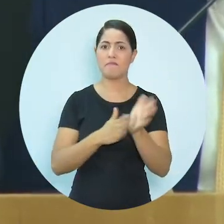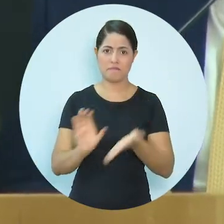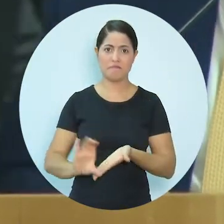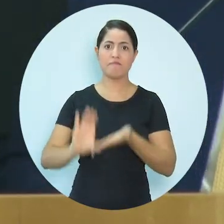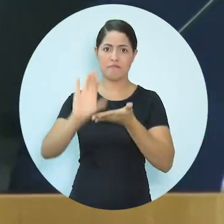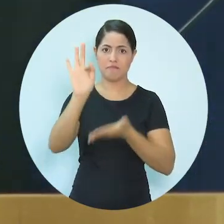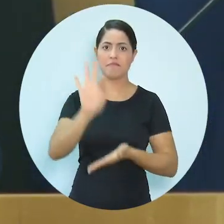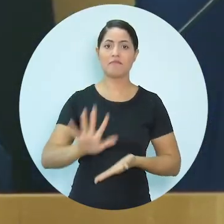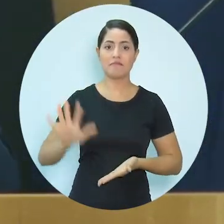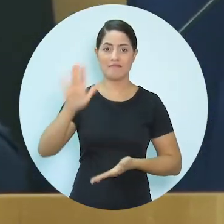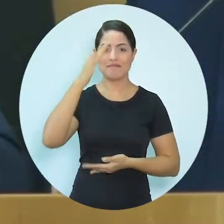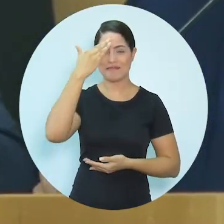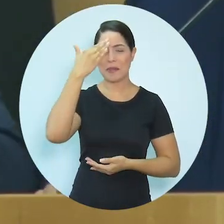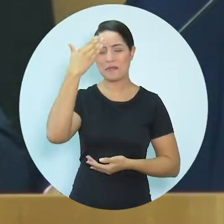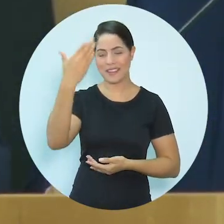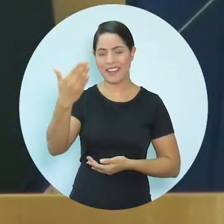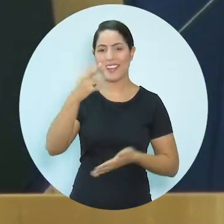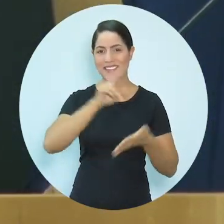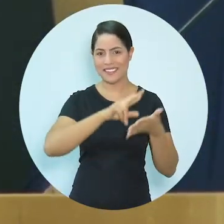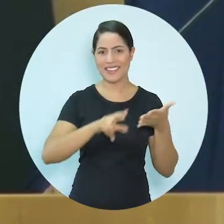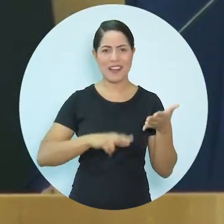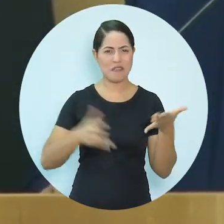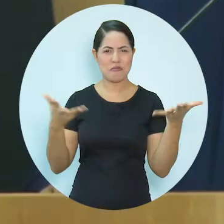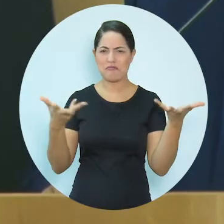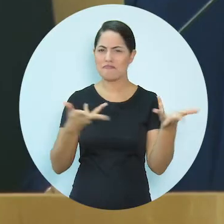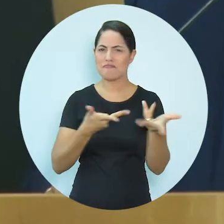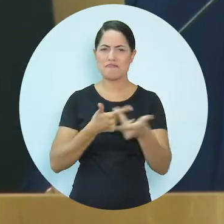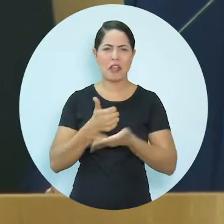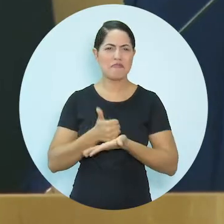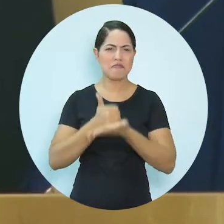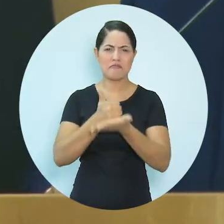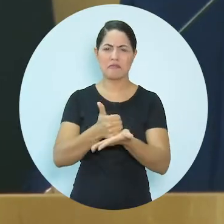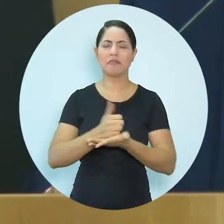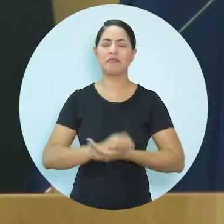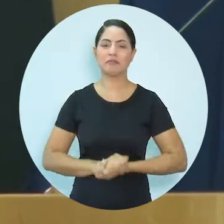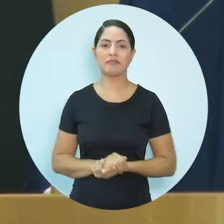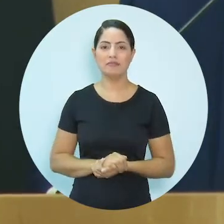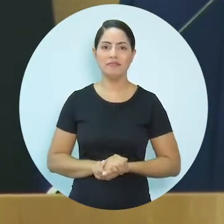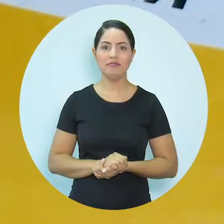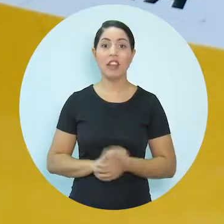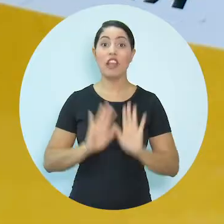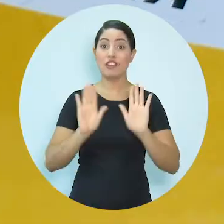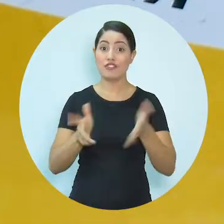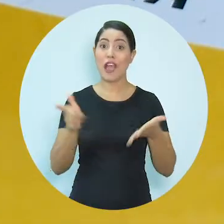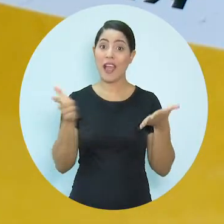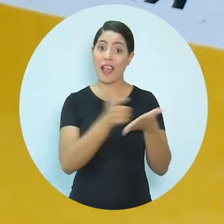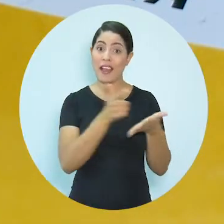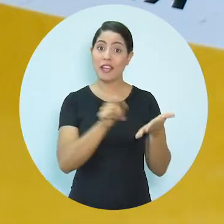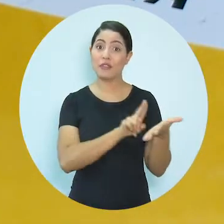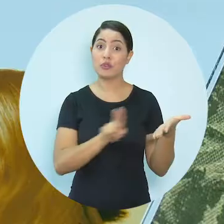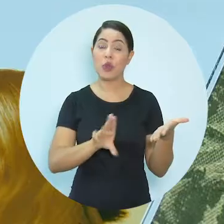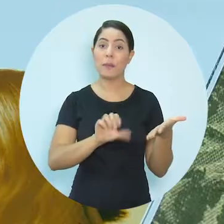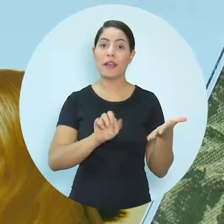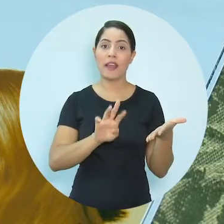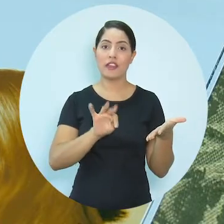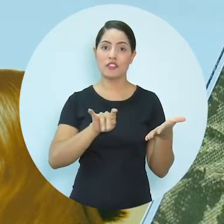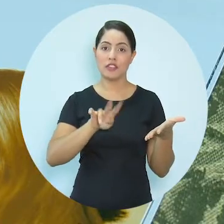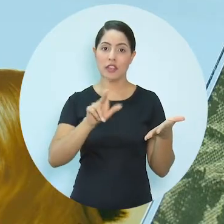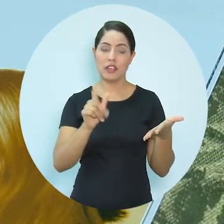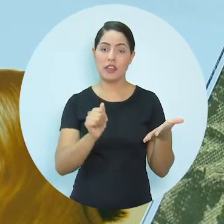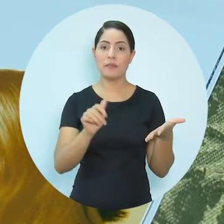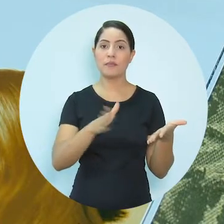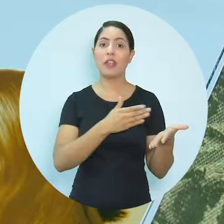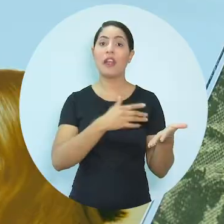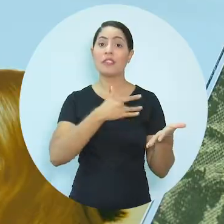Federal. Obrigado ao relator pela sua grande contribuição. Os lançamentos dos livros Cartilha da